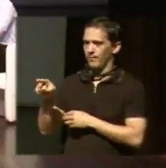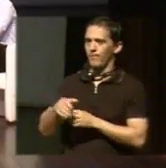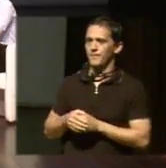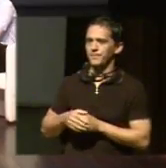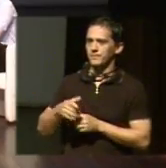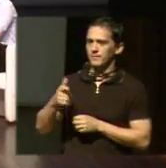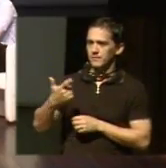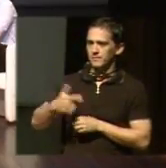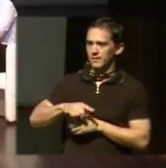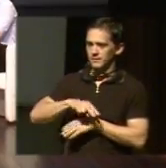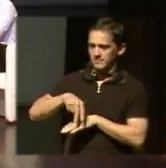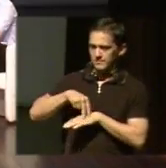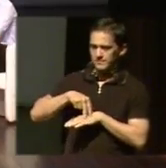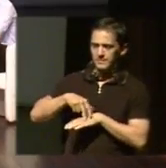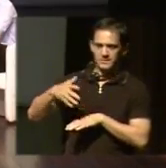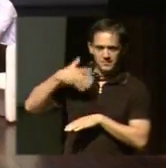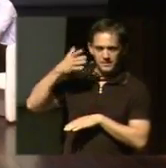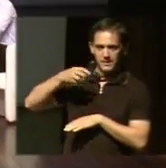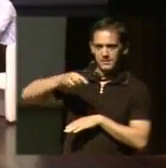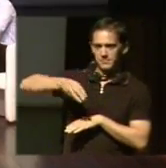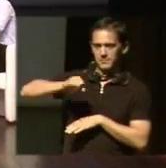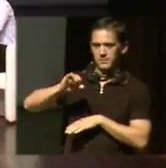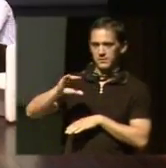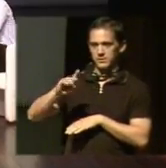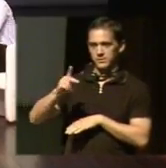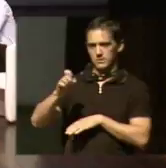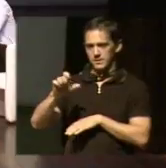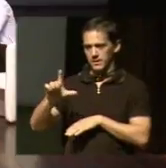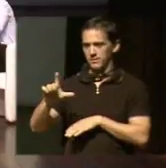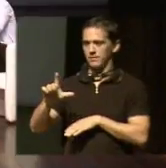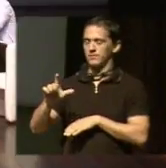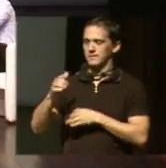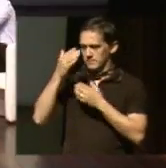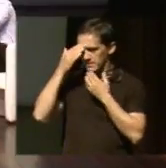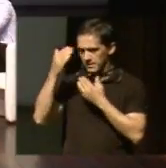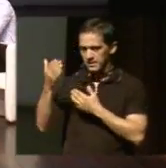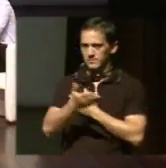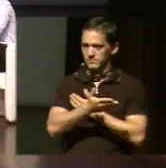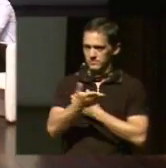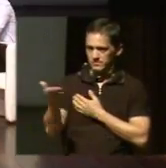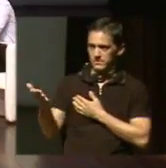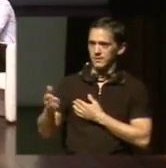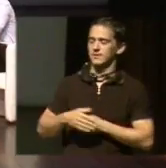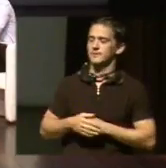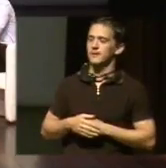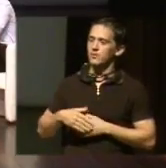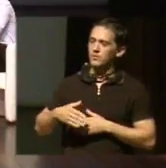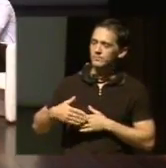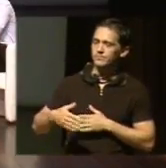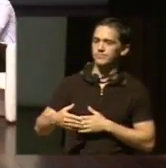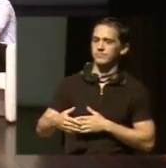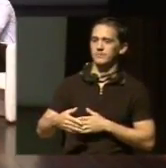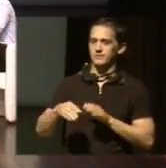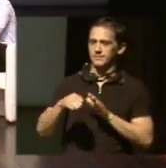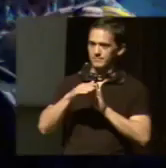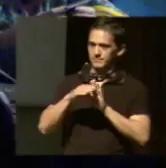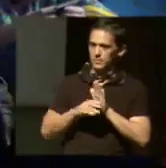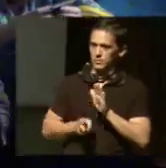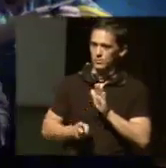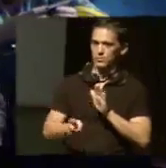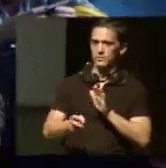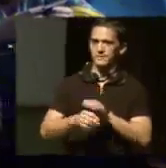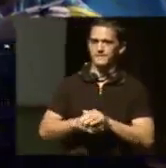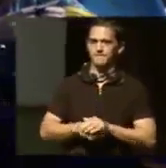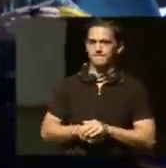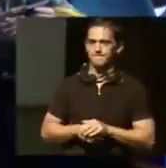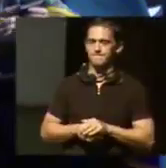professor Johannes Doll. Então, muito obrigado, Carol, muito obrigado, galera. Seguimos em frente aí juntos nesse evento. Obrigado.